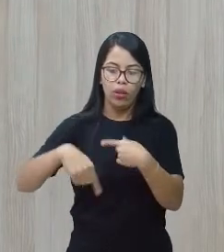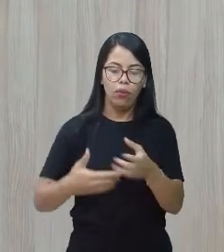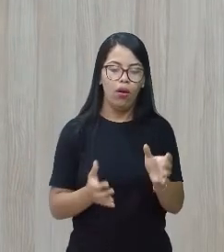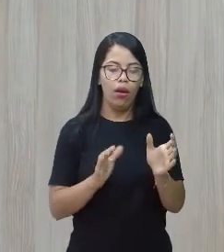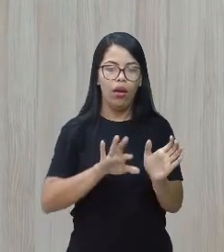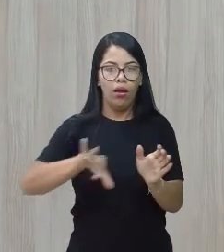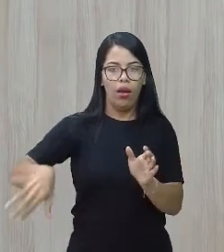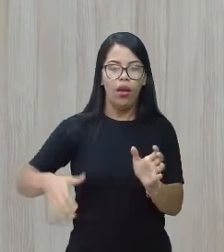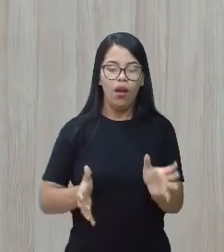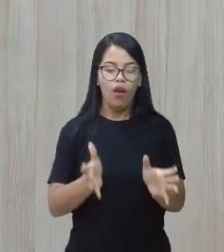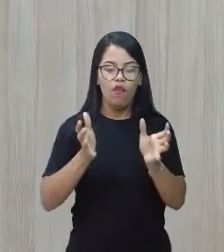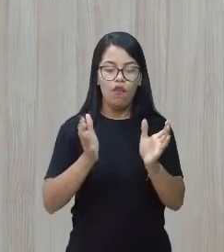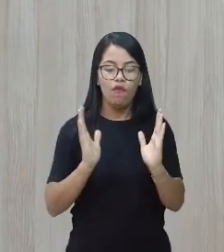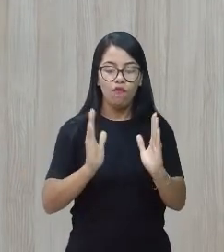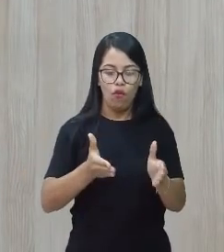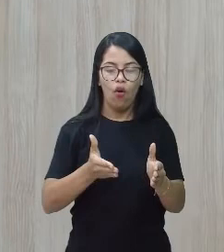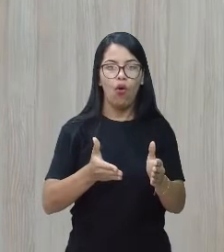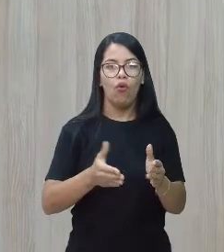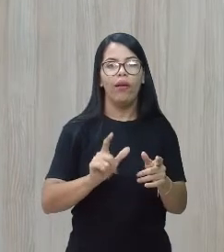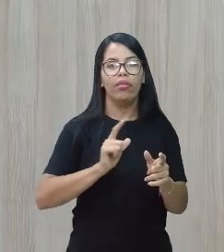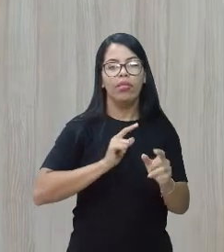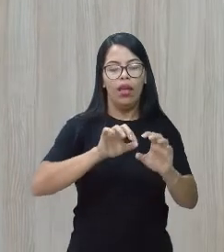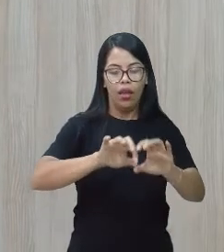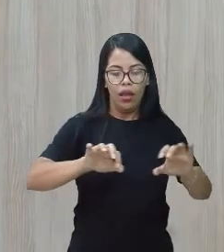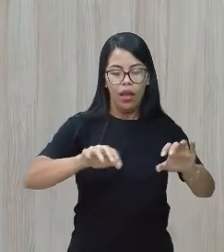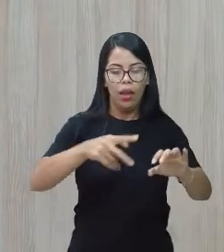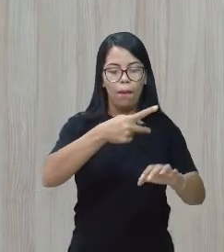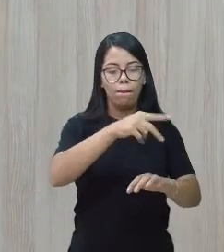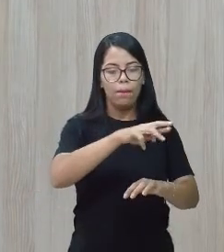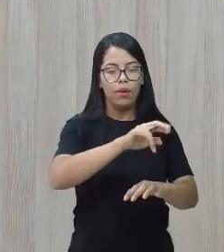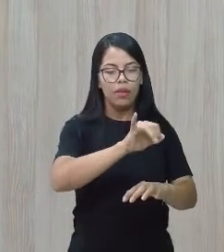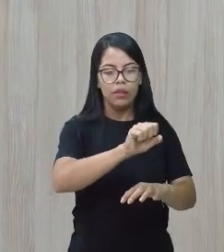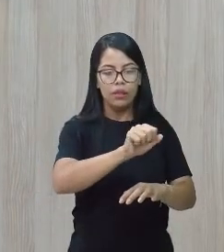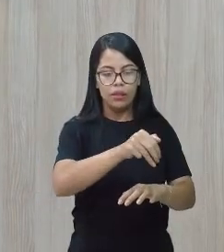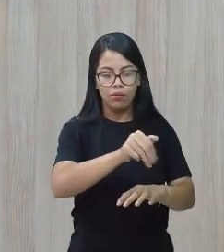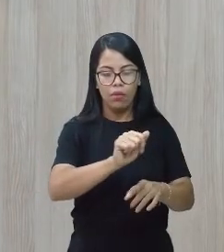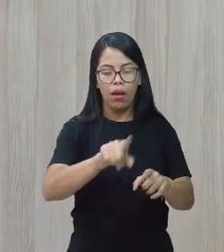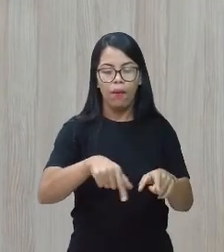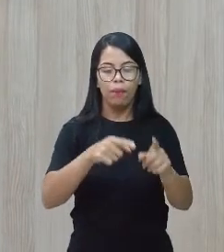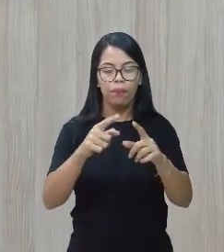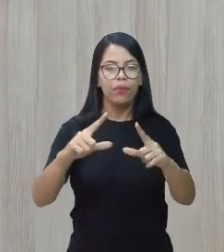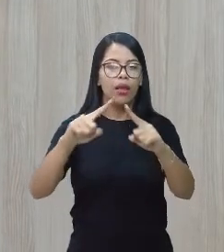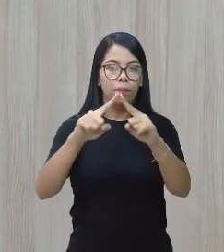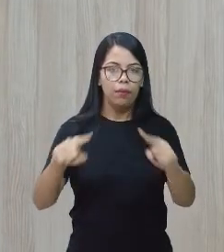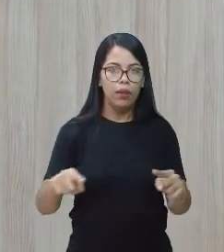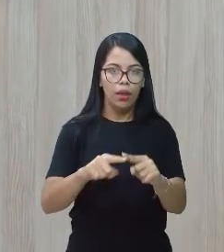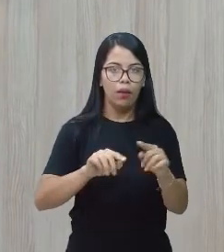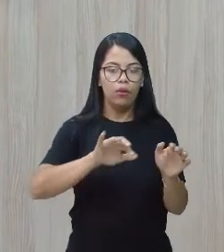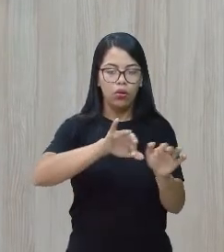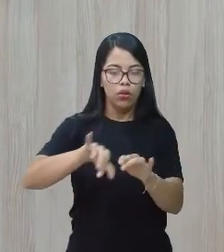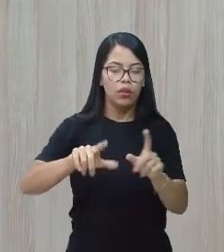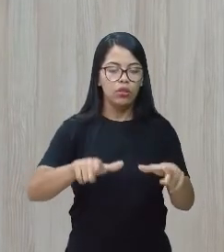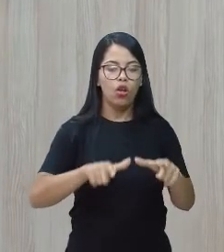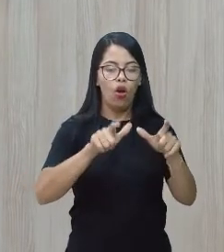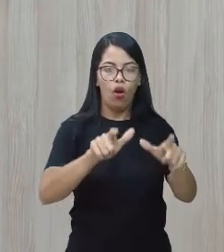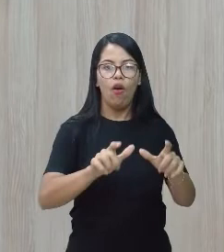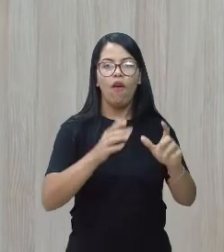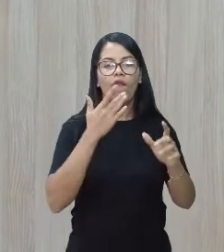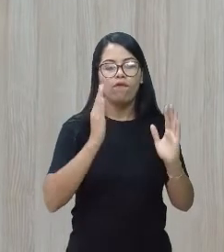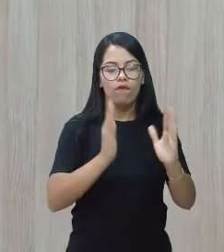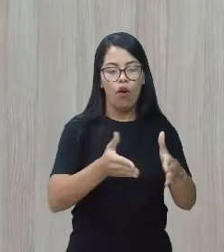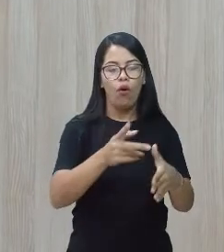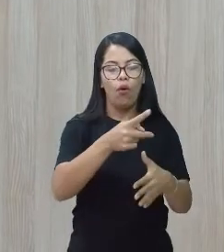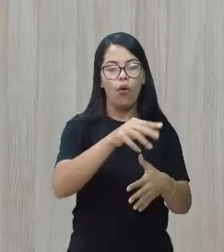entre prismas e pirâmides, tá bom? Depois daí a gente começou a falar somente dos prismas, falamos dos